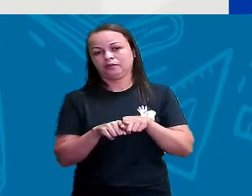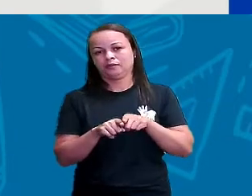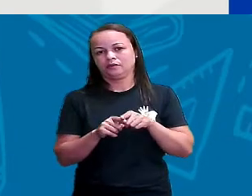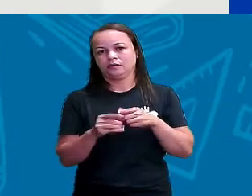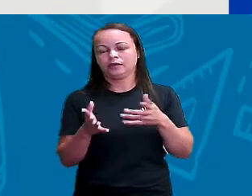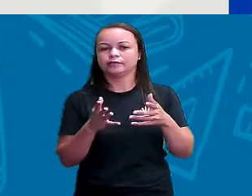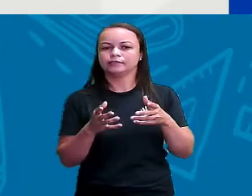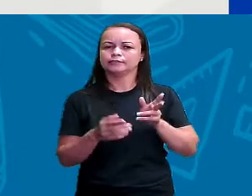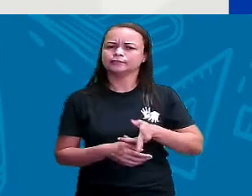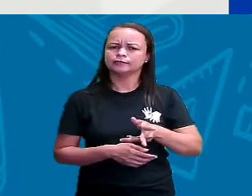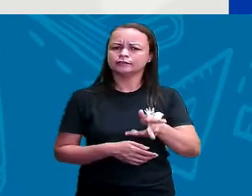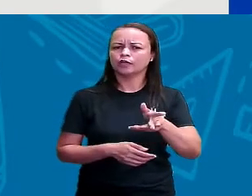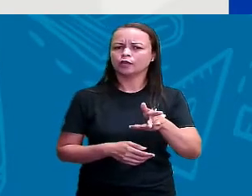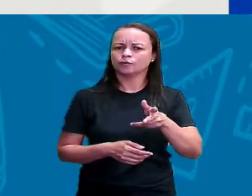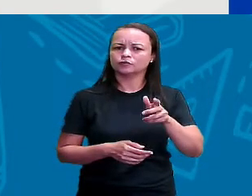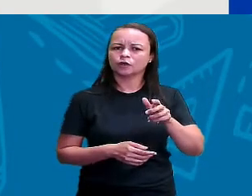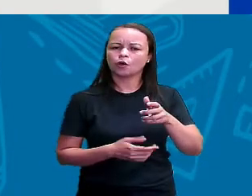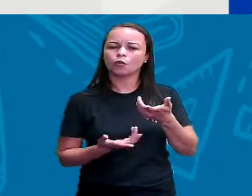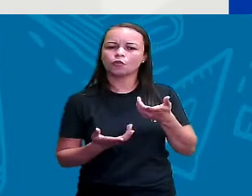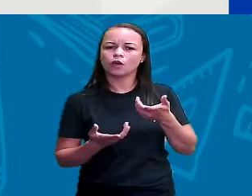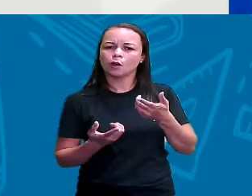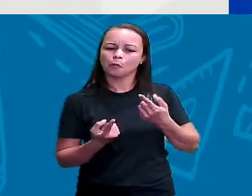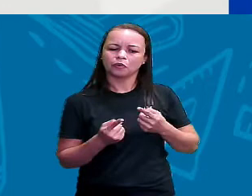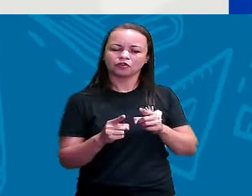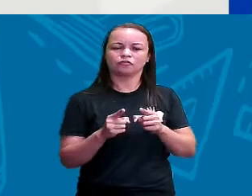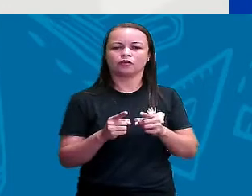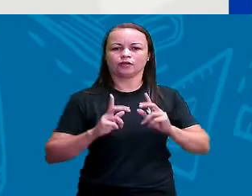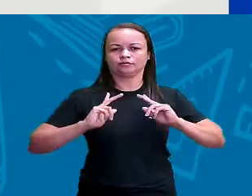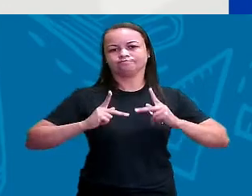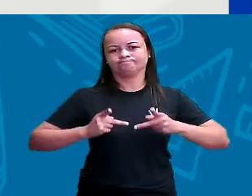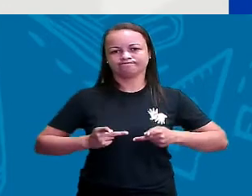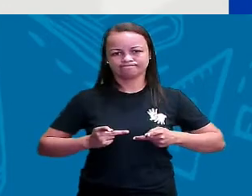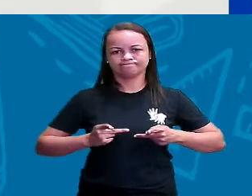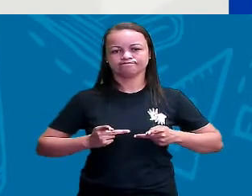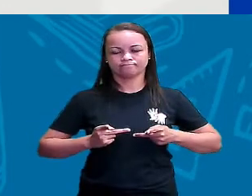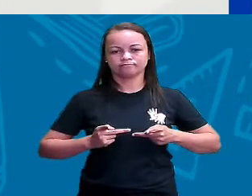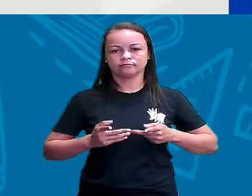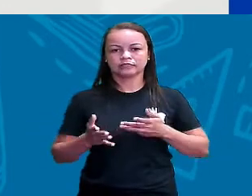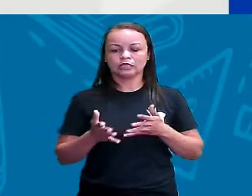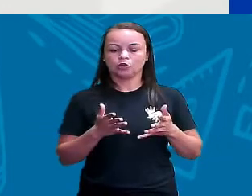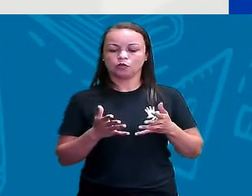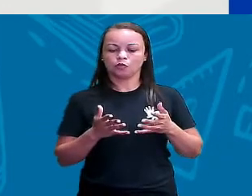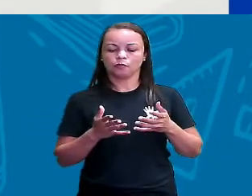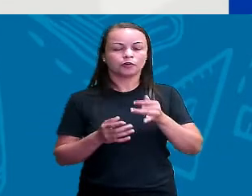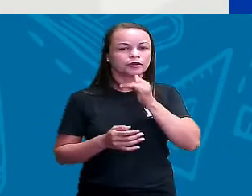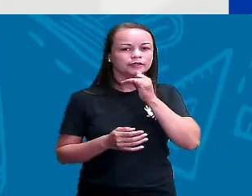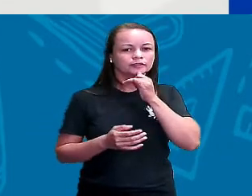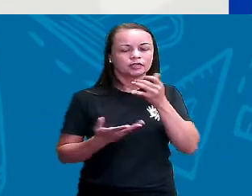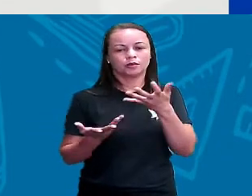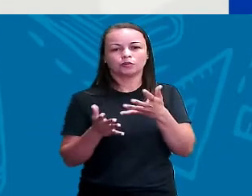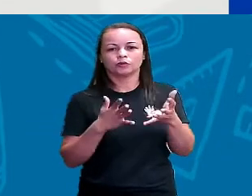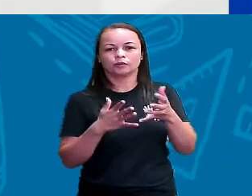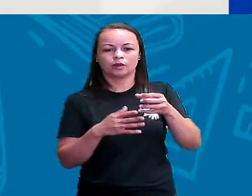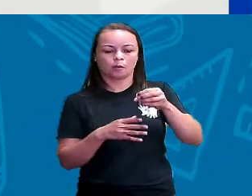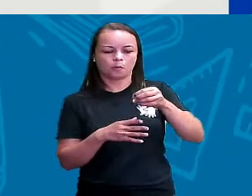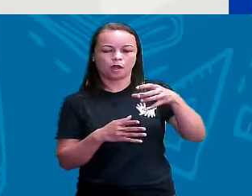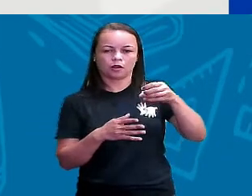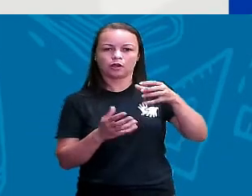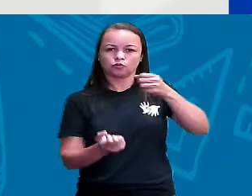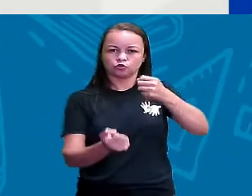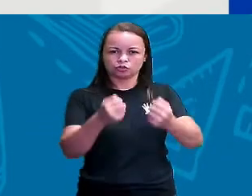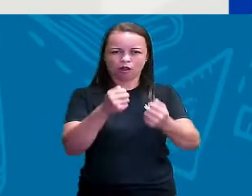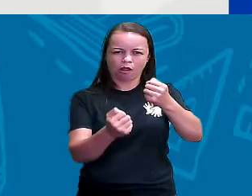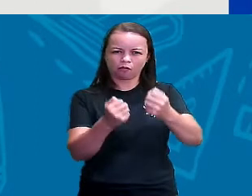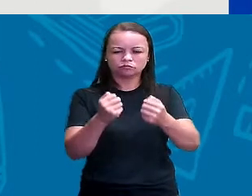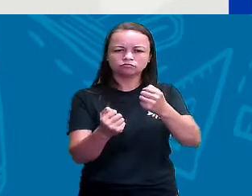são sempre provocadas pelos seres humanos, como, por exemplo, na emissão de gases, né? Os carros, por